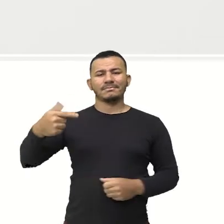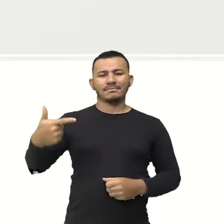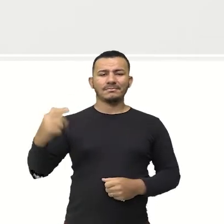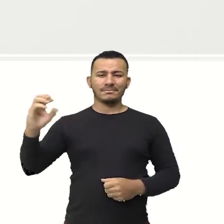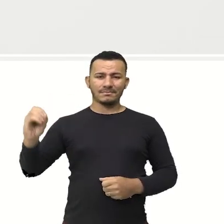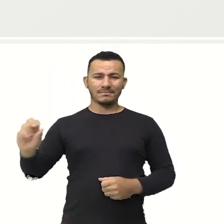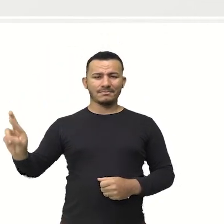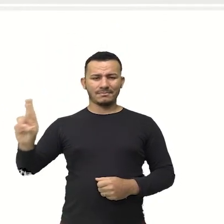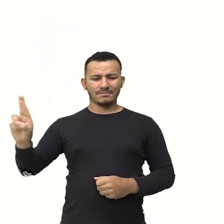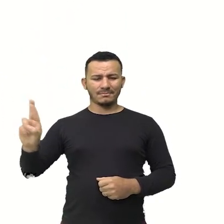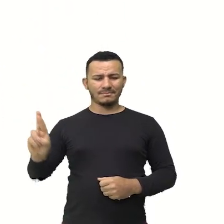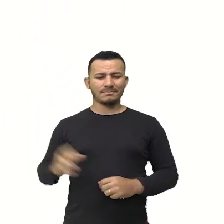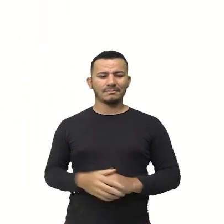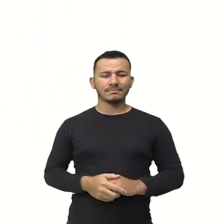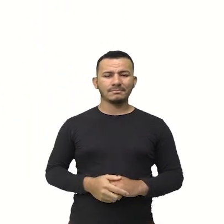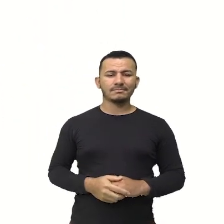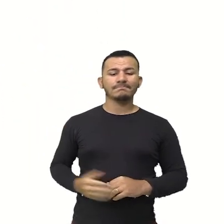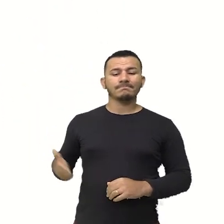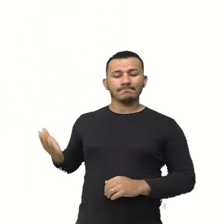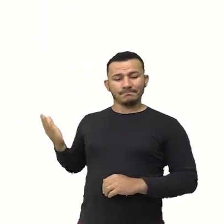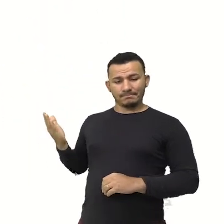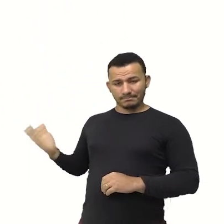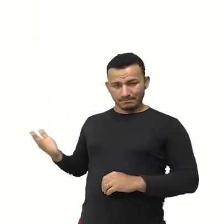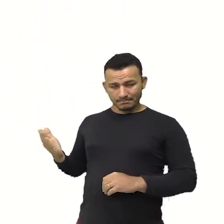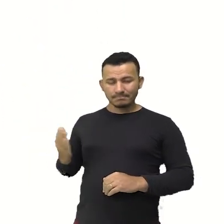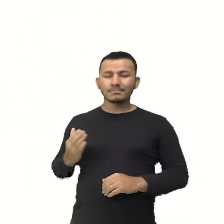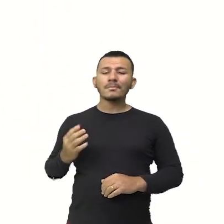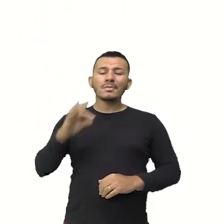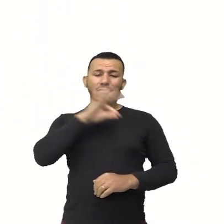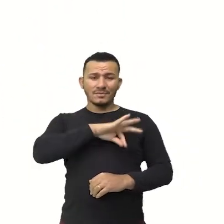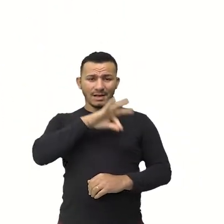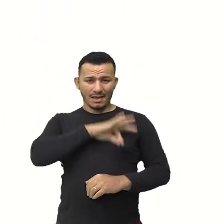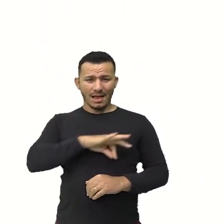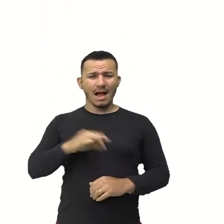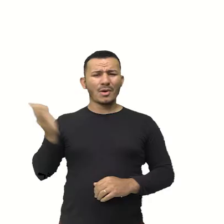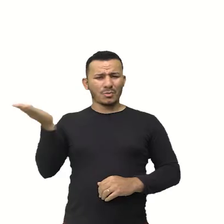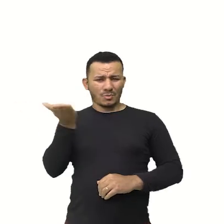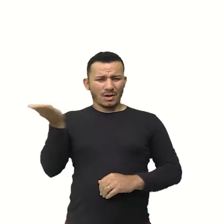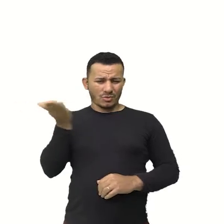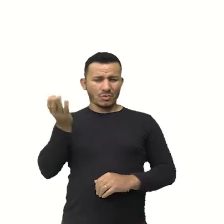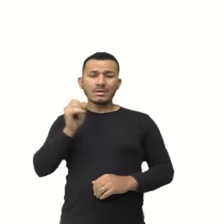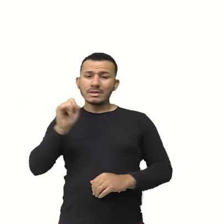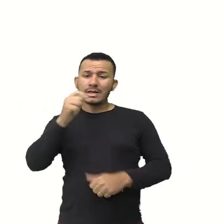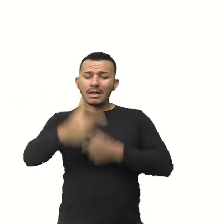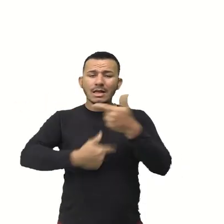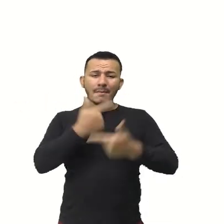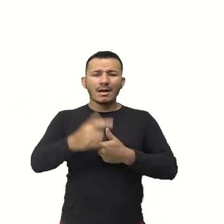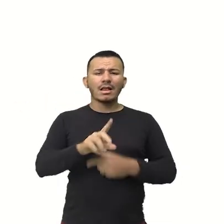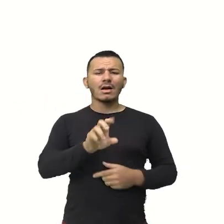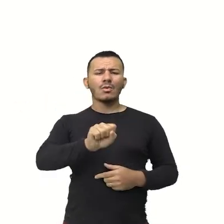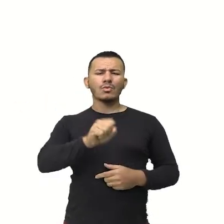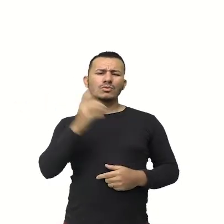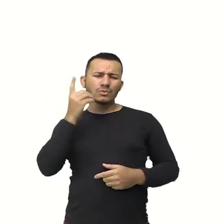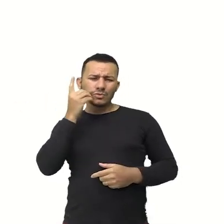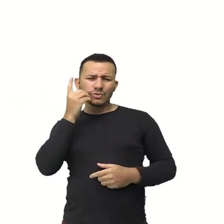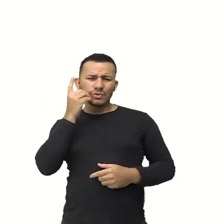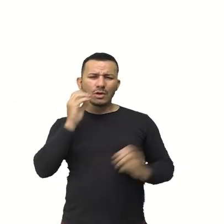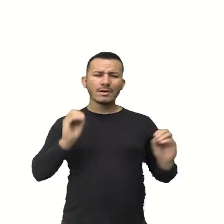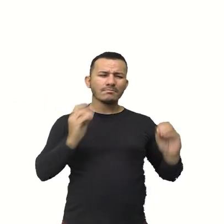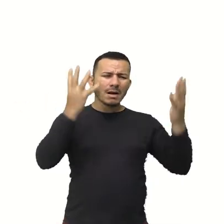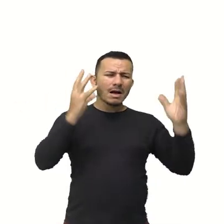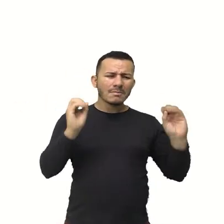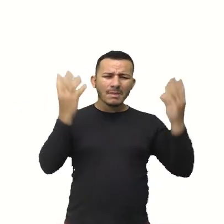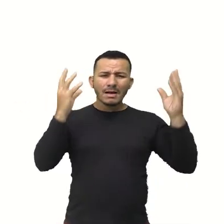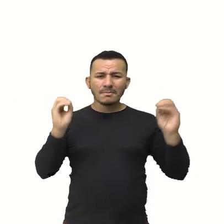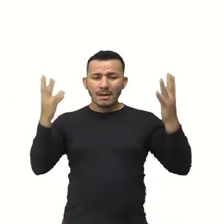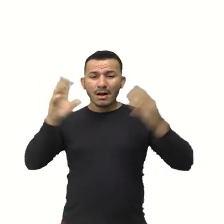720. Dito isto, o salário então do garçom, se ele trabalhar 8 dias, 8 em 8